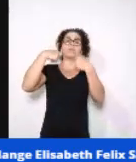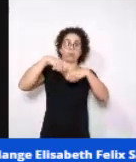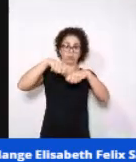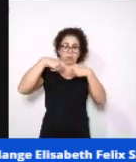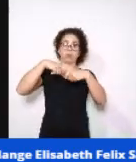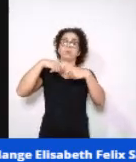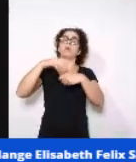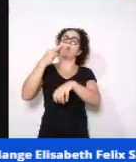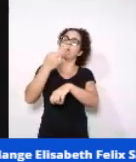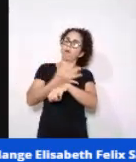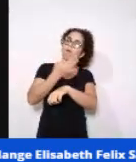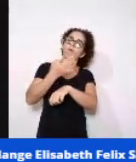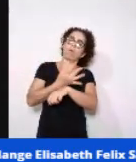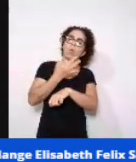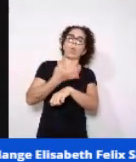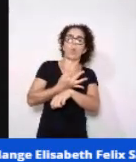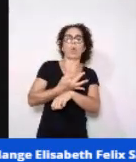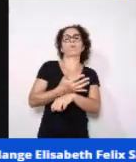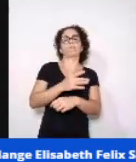favor.